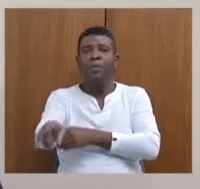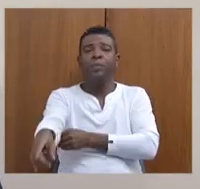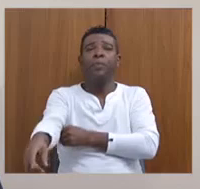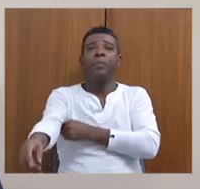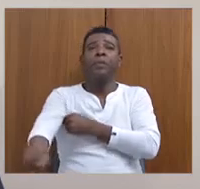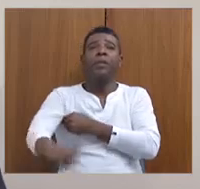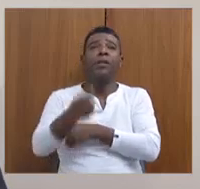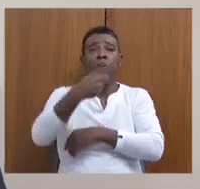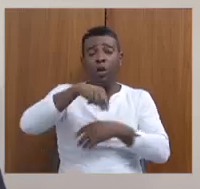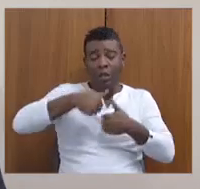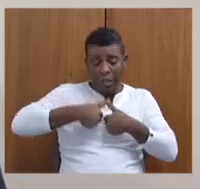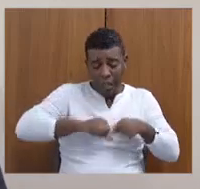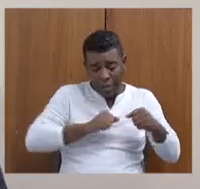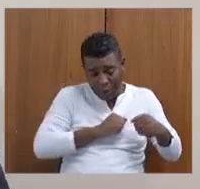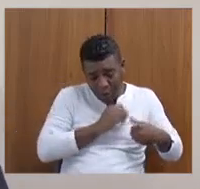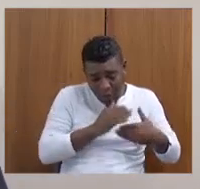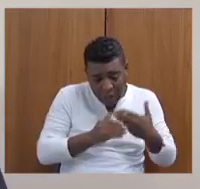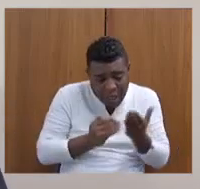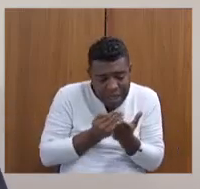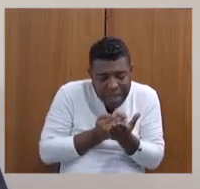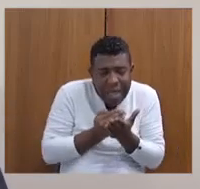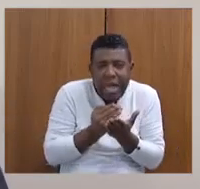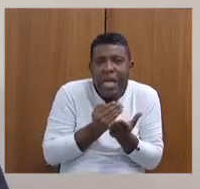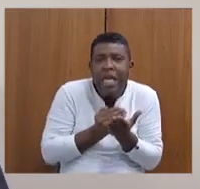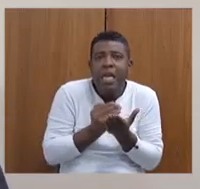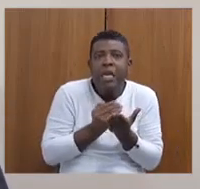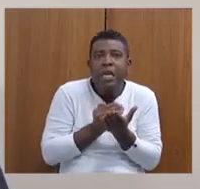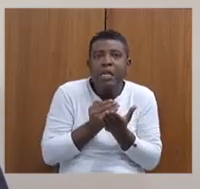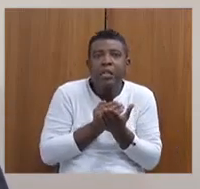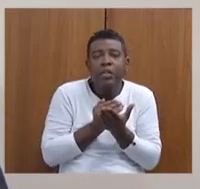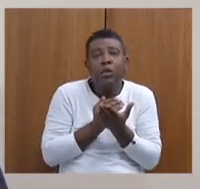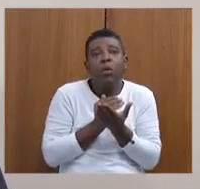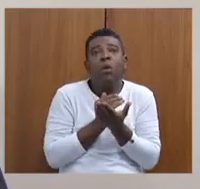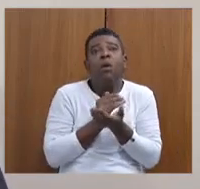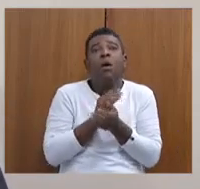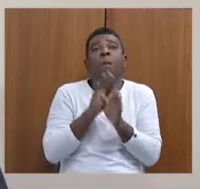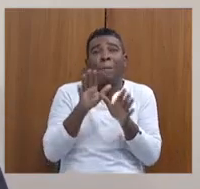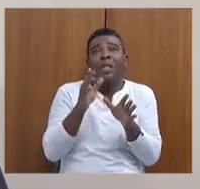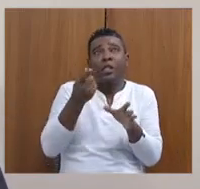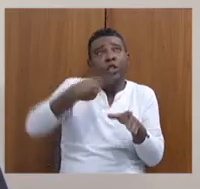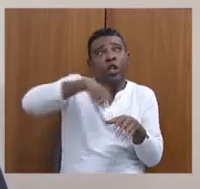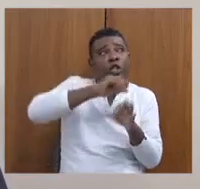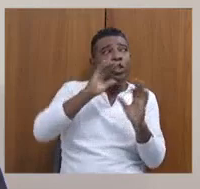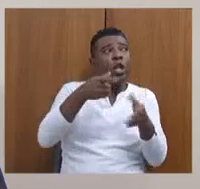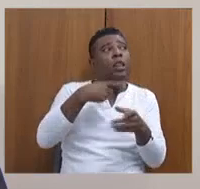processo ainda Inicial é já temos como